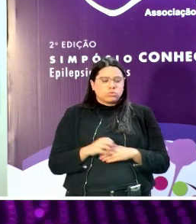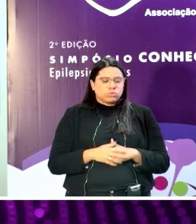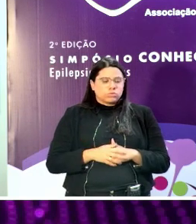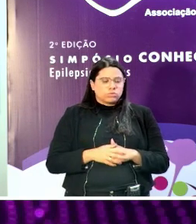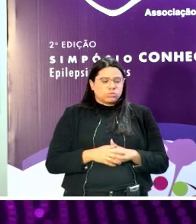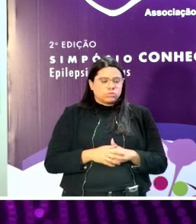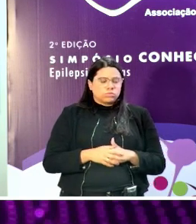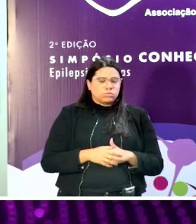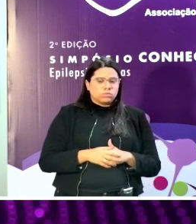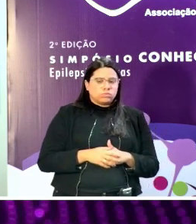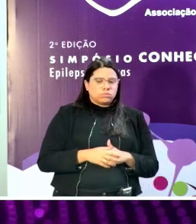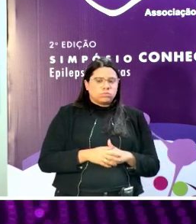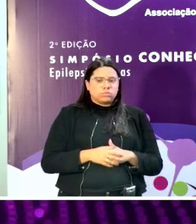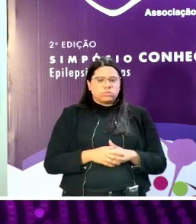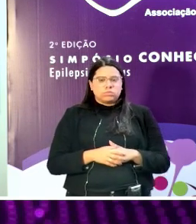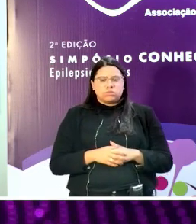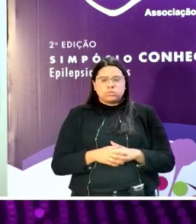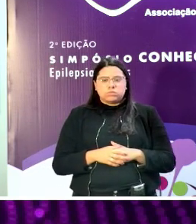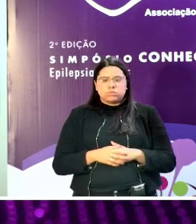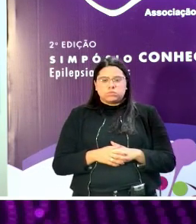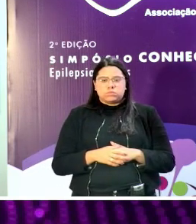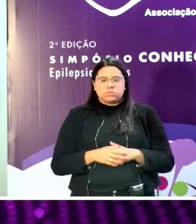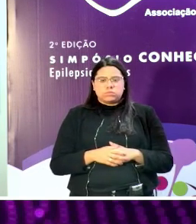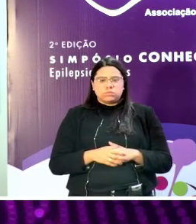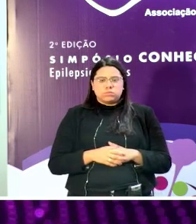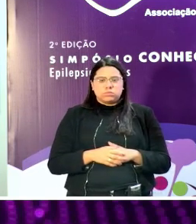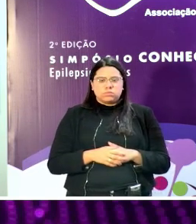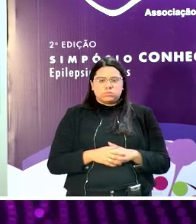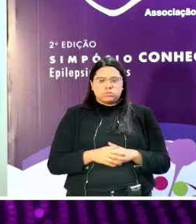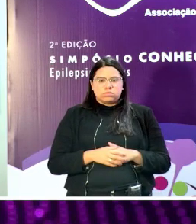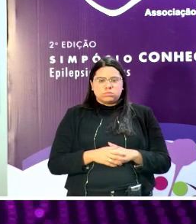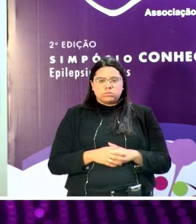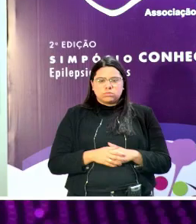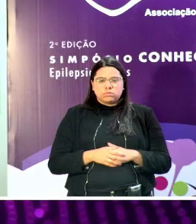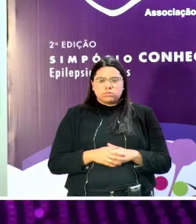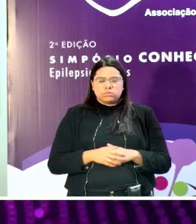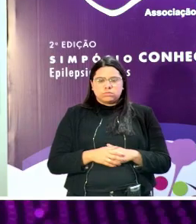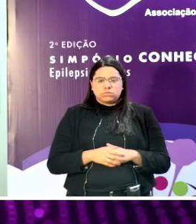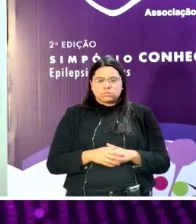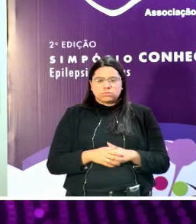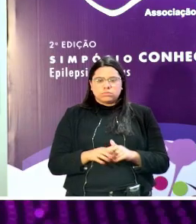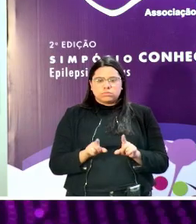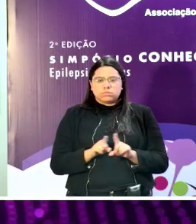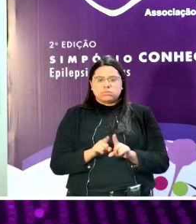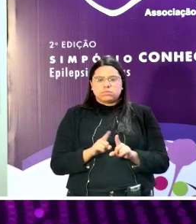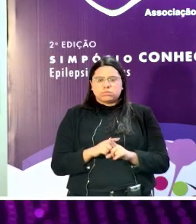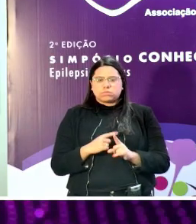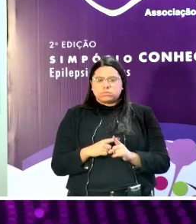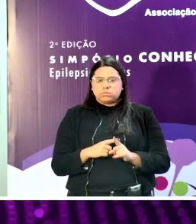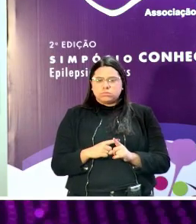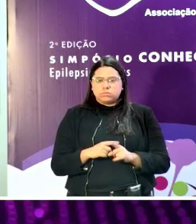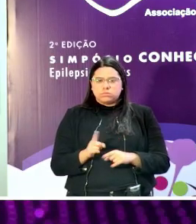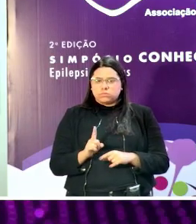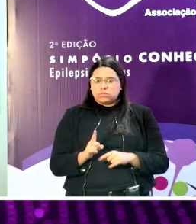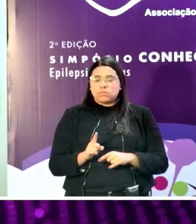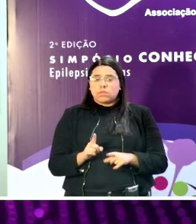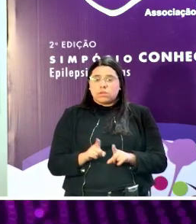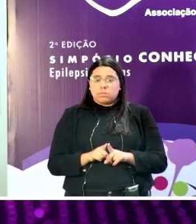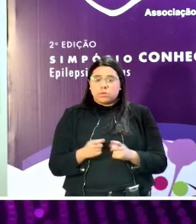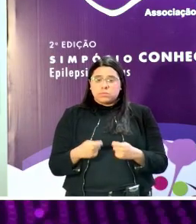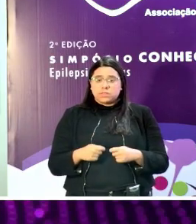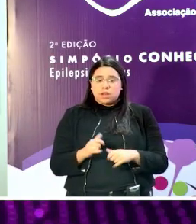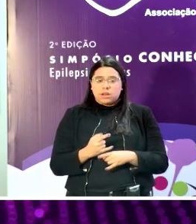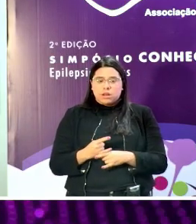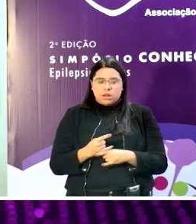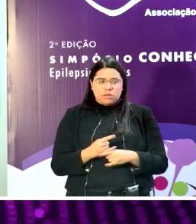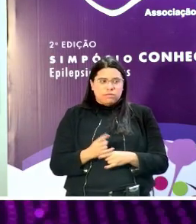axonal. E quando a gente tem a entrada suficiente de moléculas com cargas positivas, a gente chega num limiar onde a gente dispara um potencial de